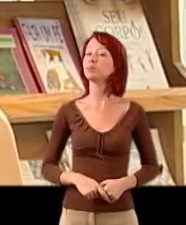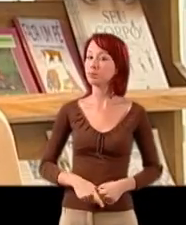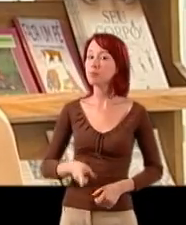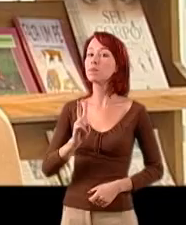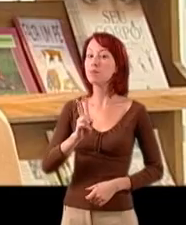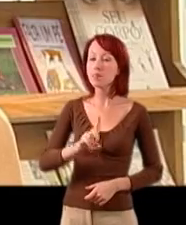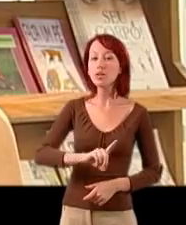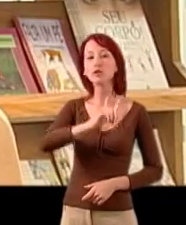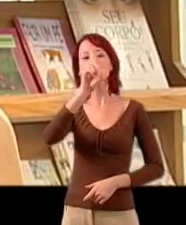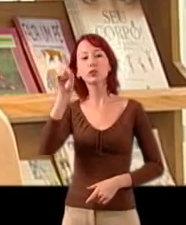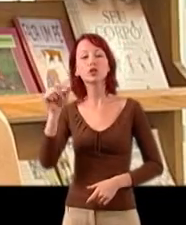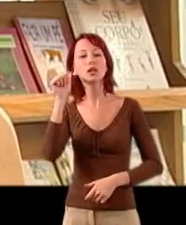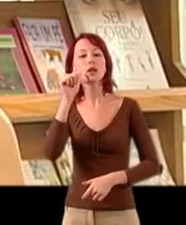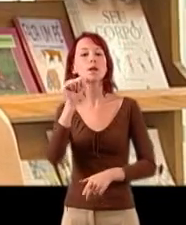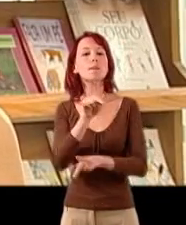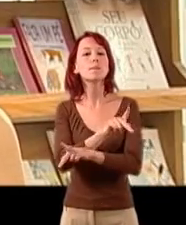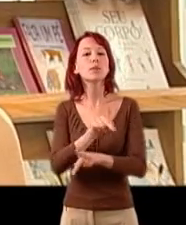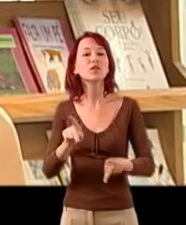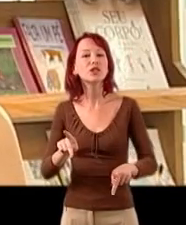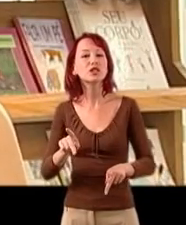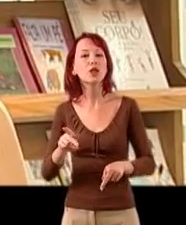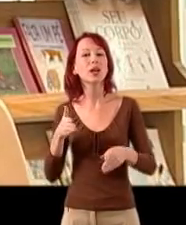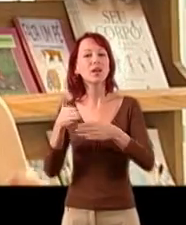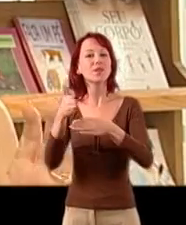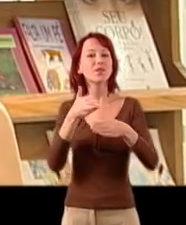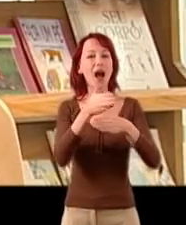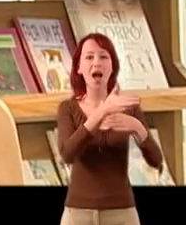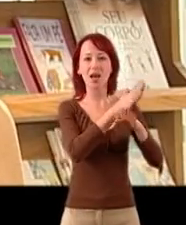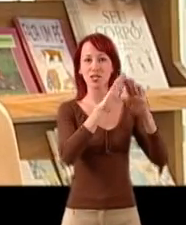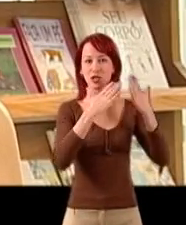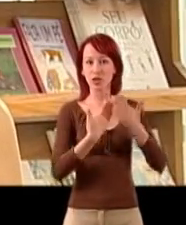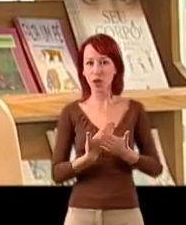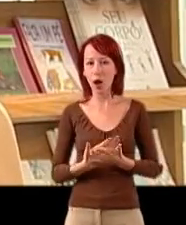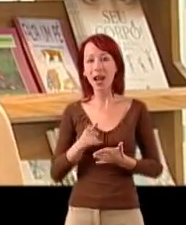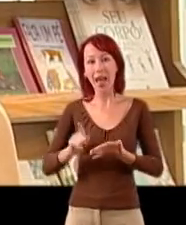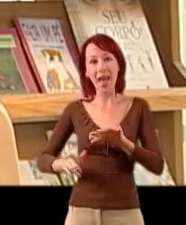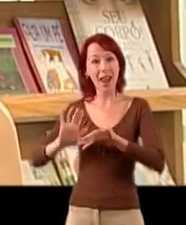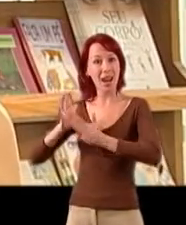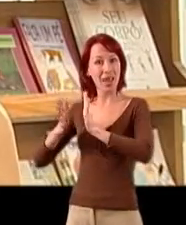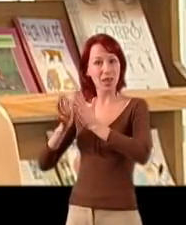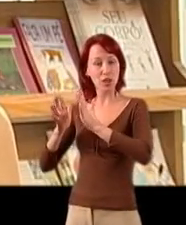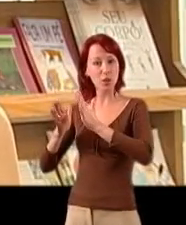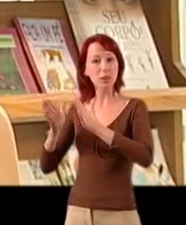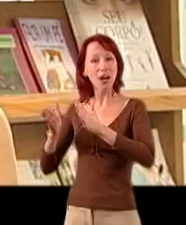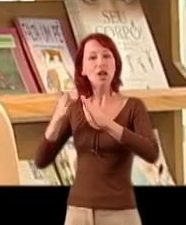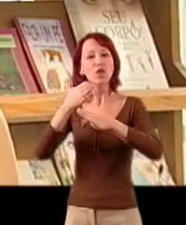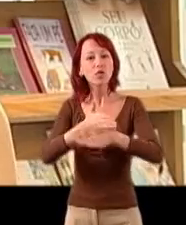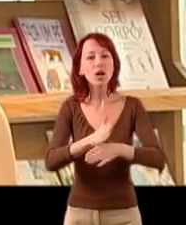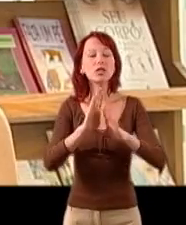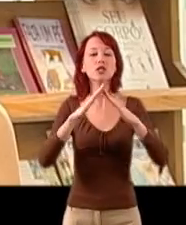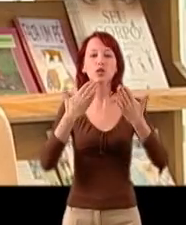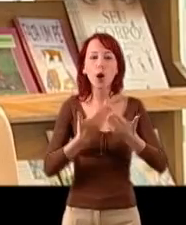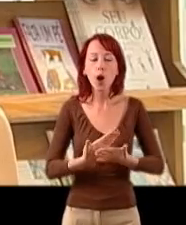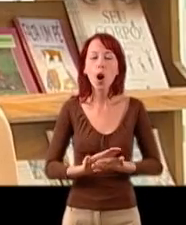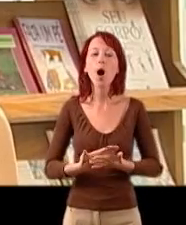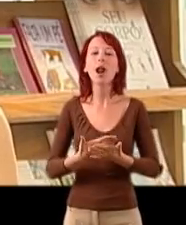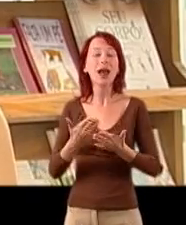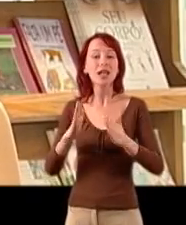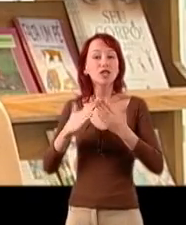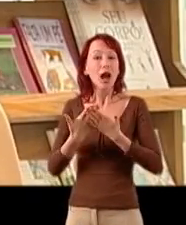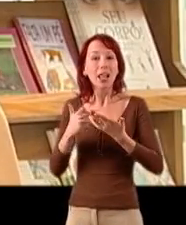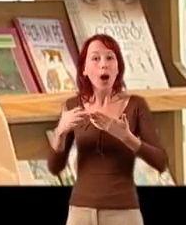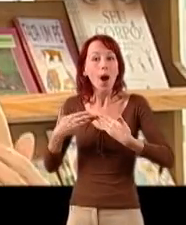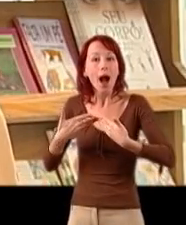ocasião uma professora itinerante, especializada em Libras, e ela abriu as portas da escola e da sala para essa